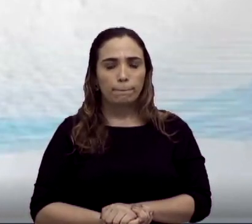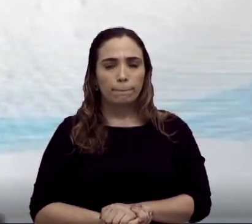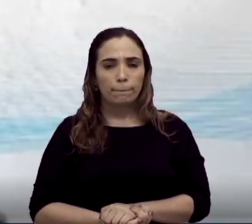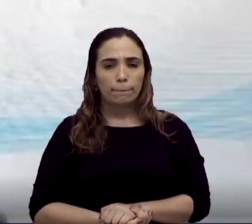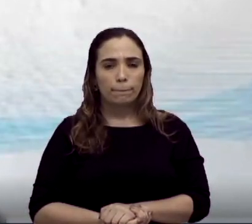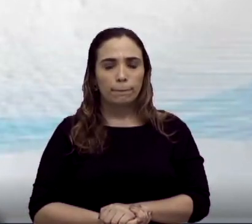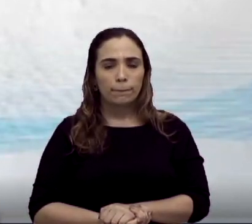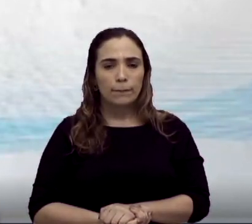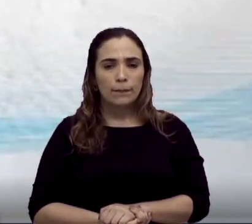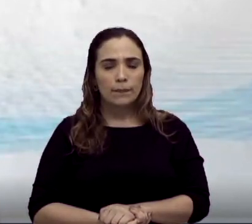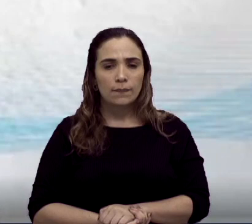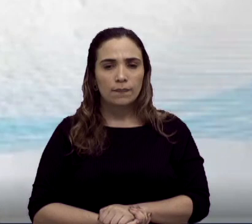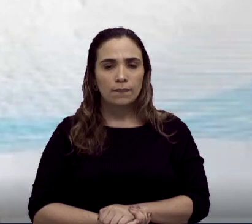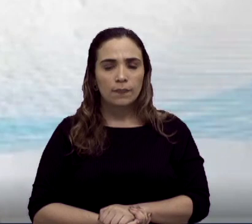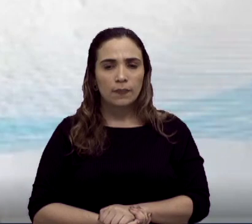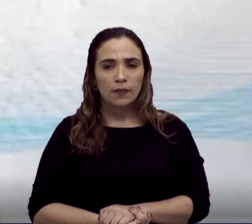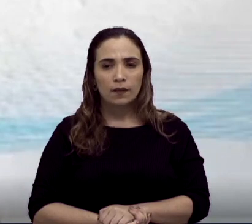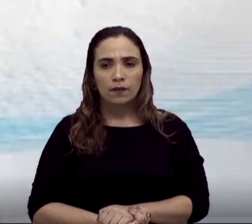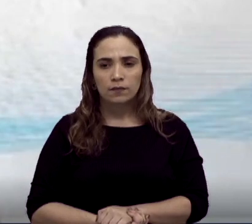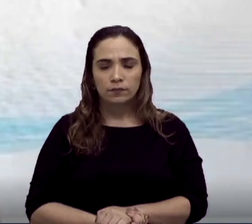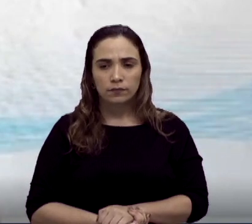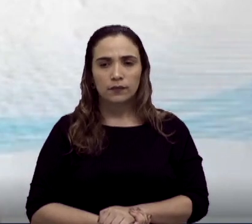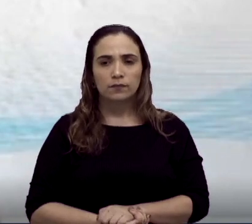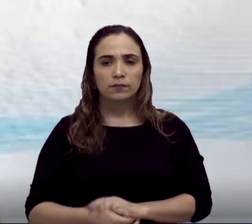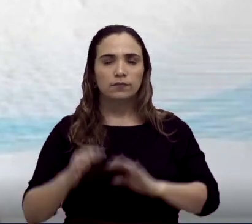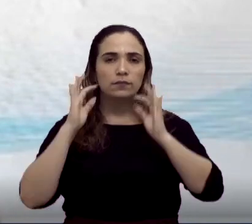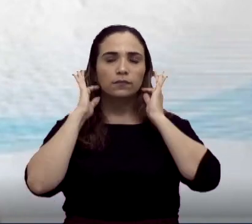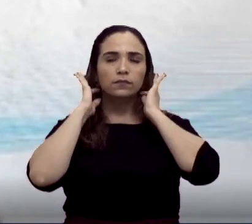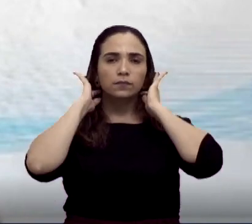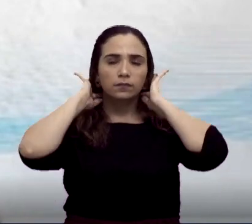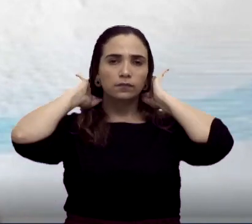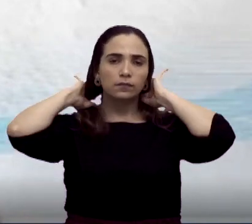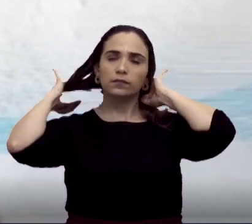Então é isso. O que mais?